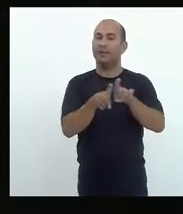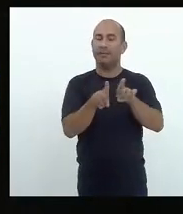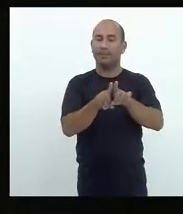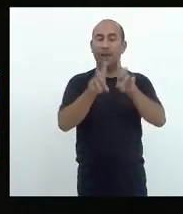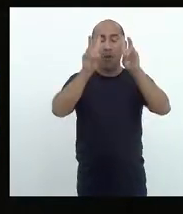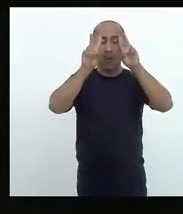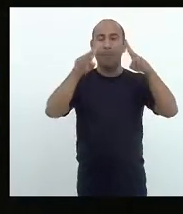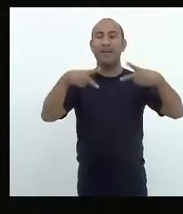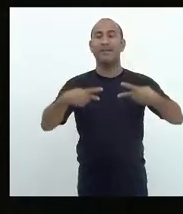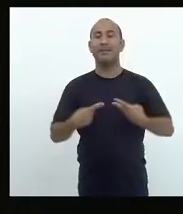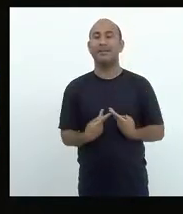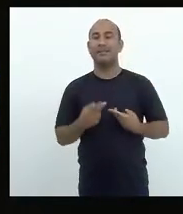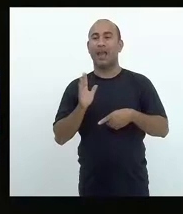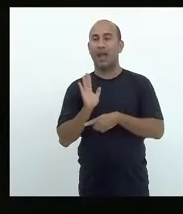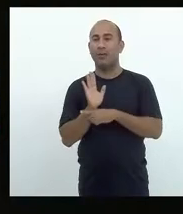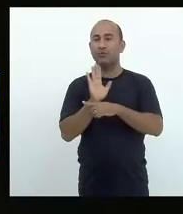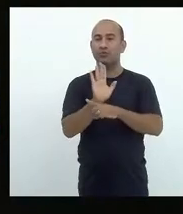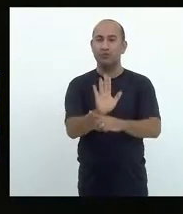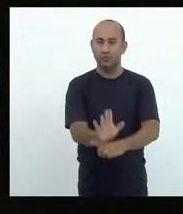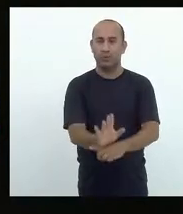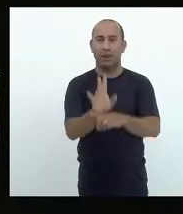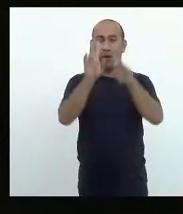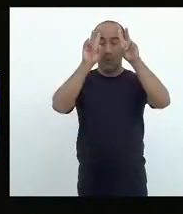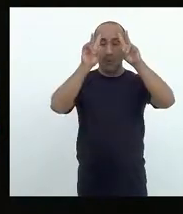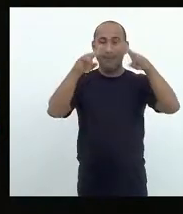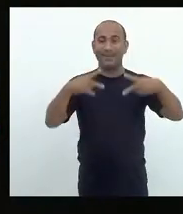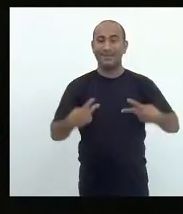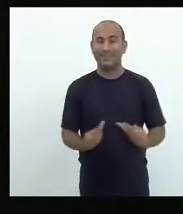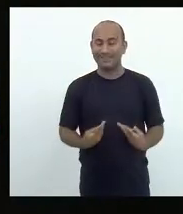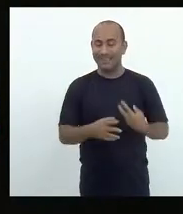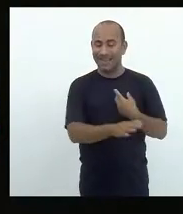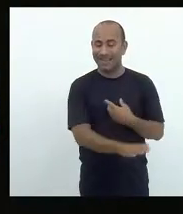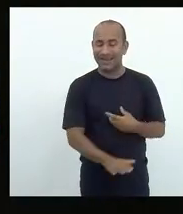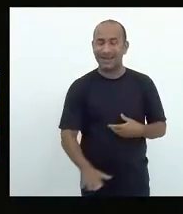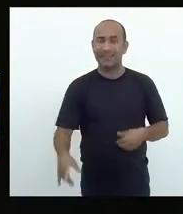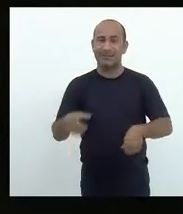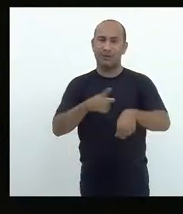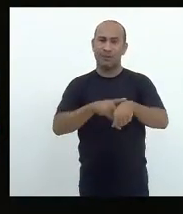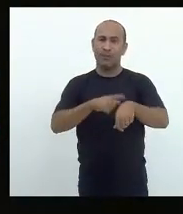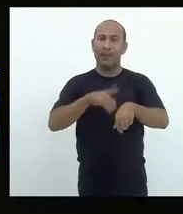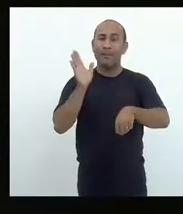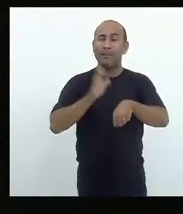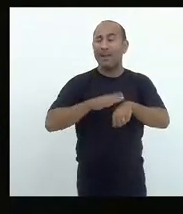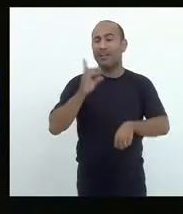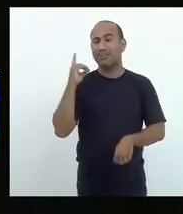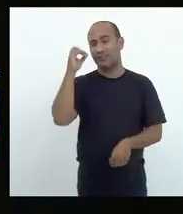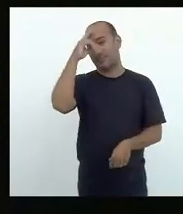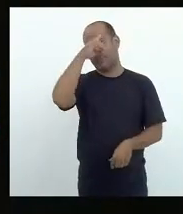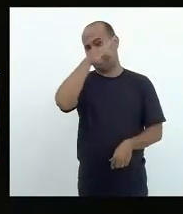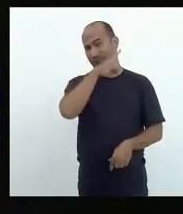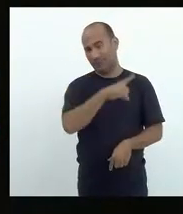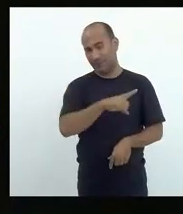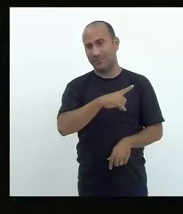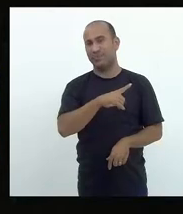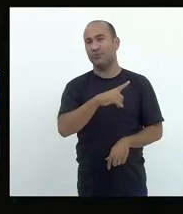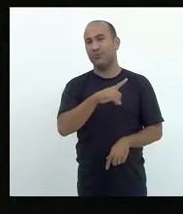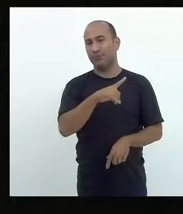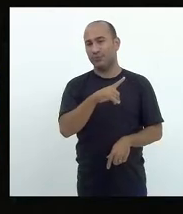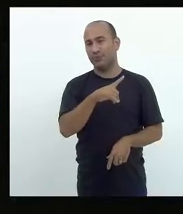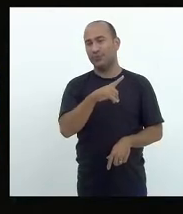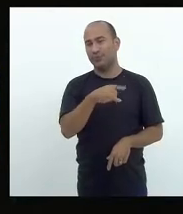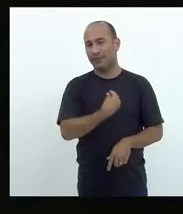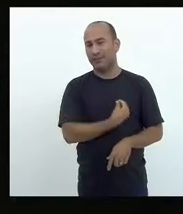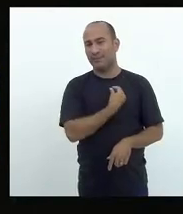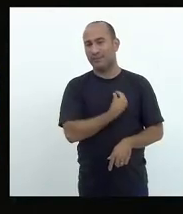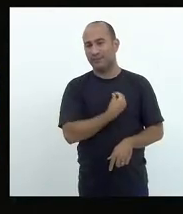esse atendimento, humaniza essa criança no momento mais frágil, né, de sua